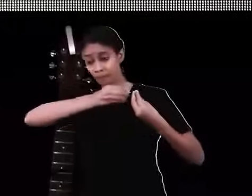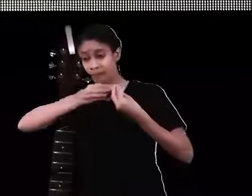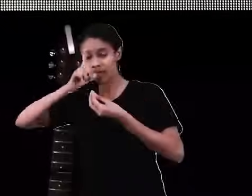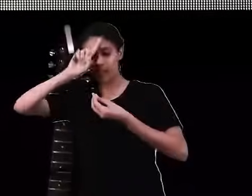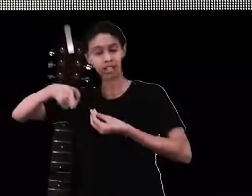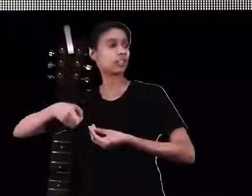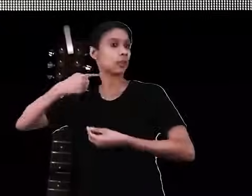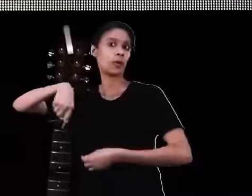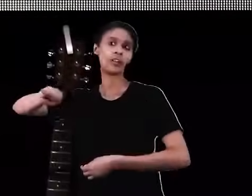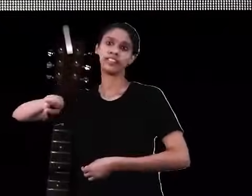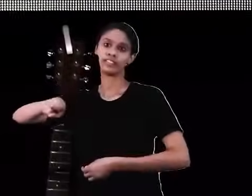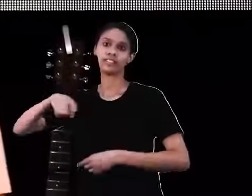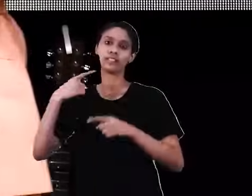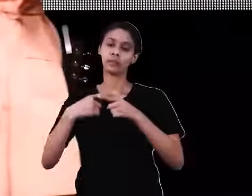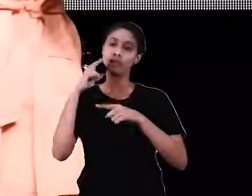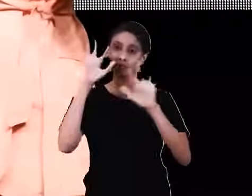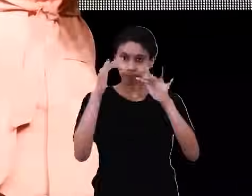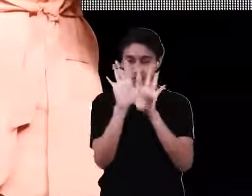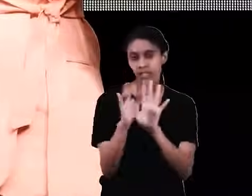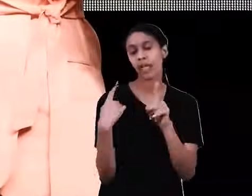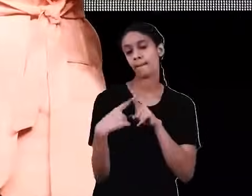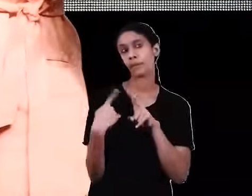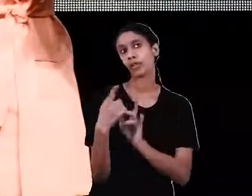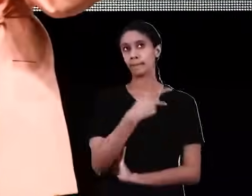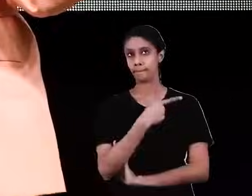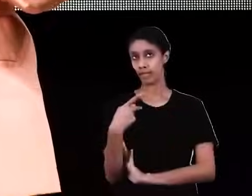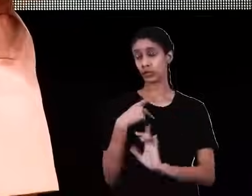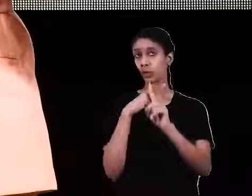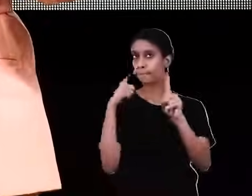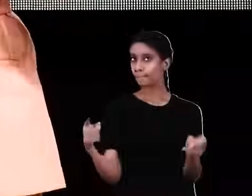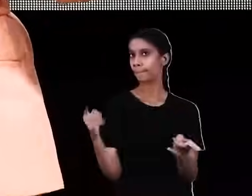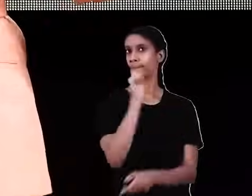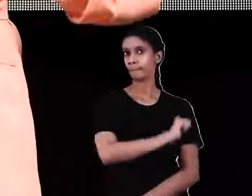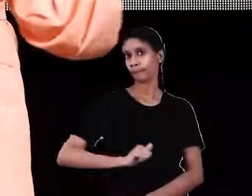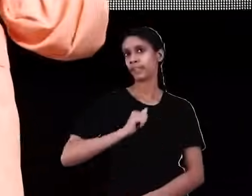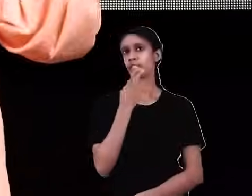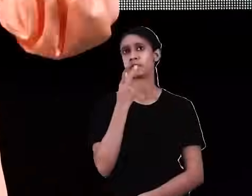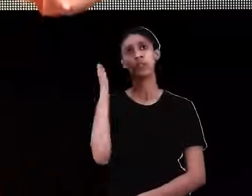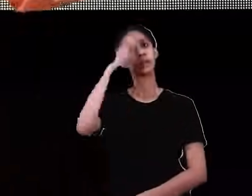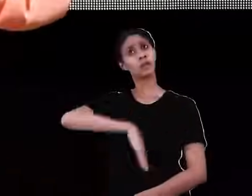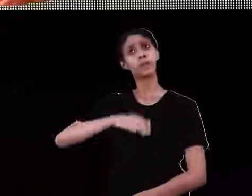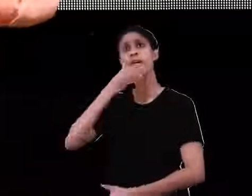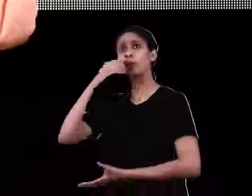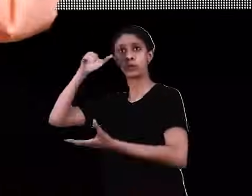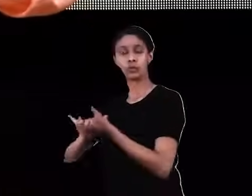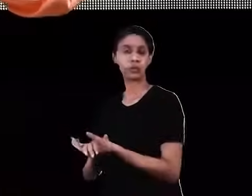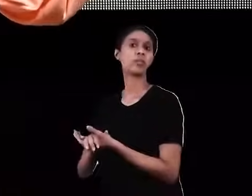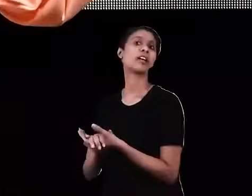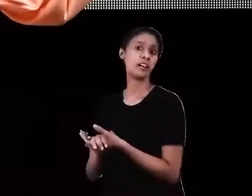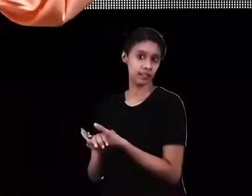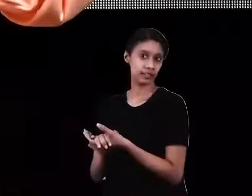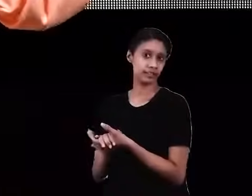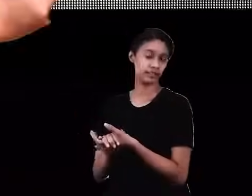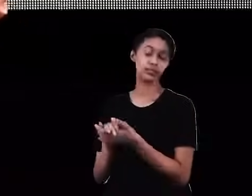Presta bastante atenção. Tem gente que diz assim, é pastora, mas Abigail falou mal do marido, disse esse insensato. Falou, vamos